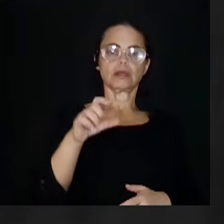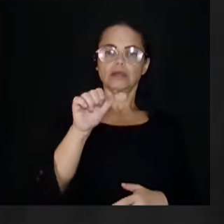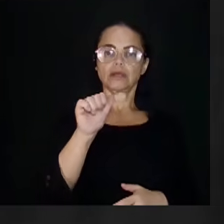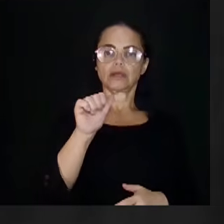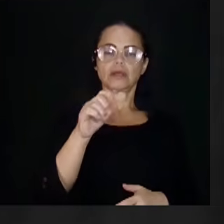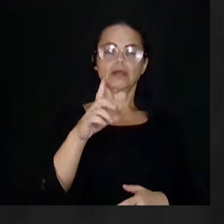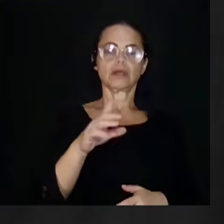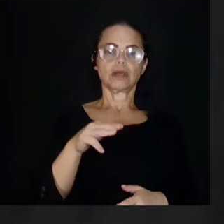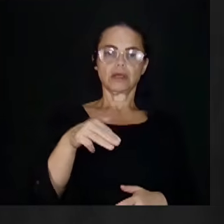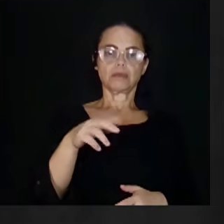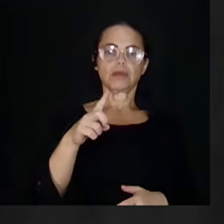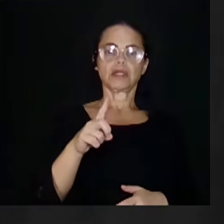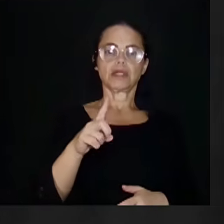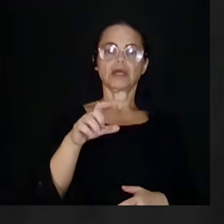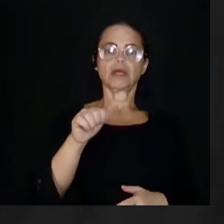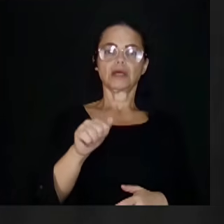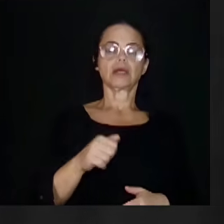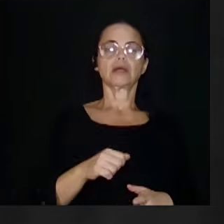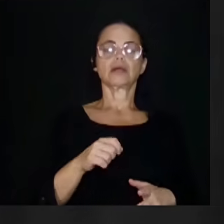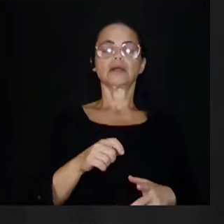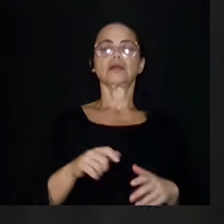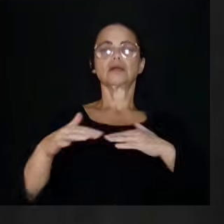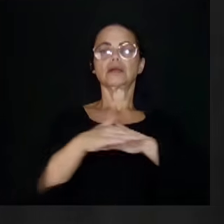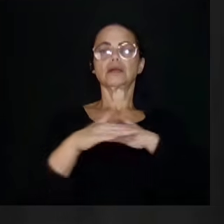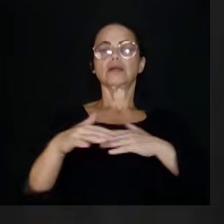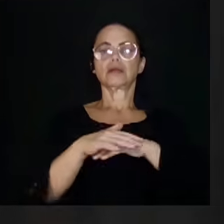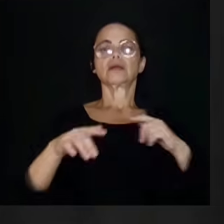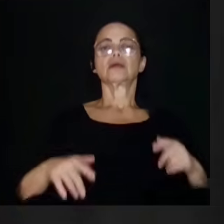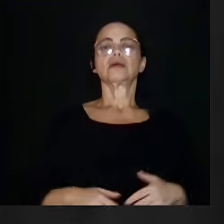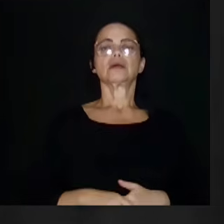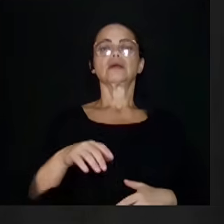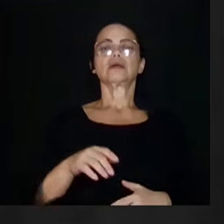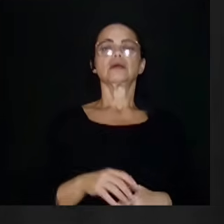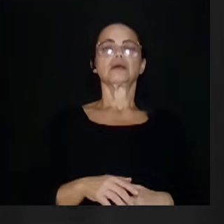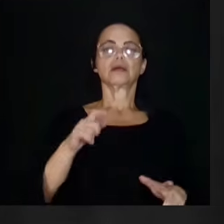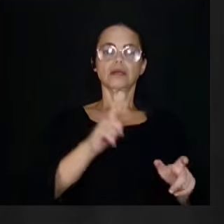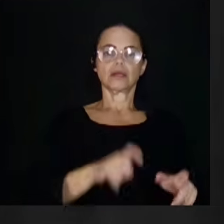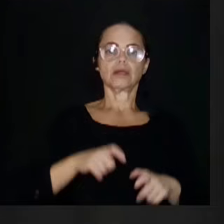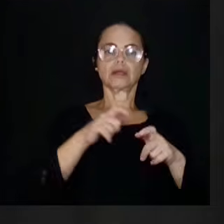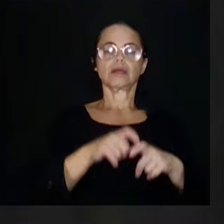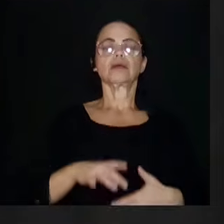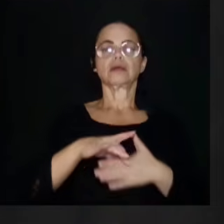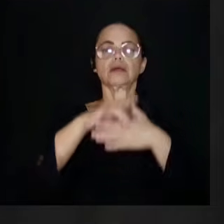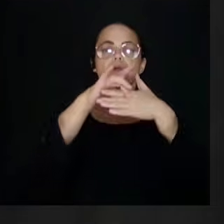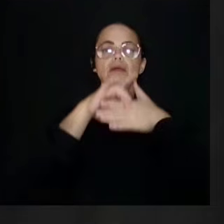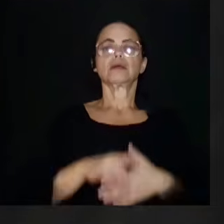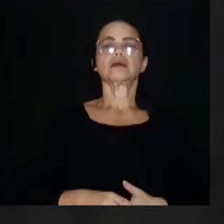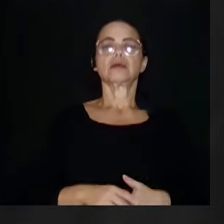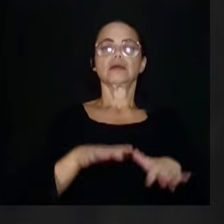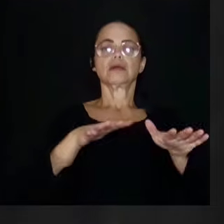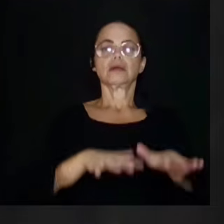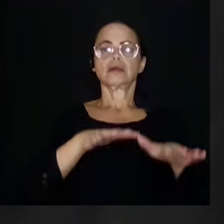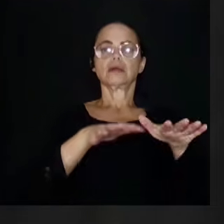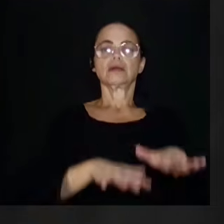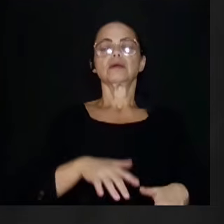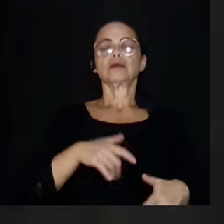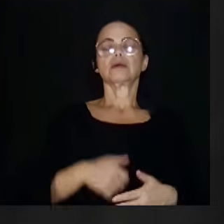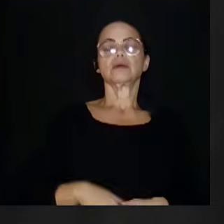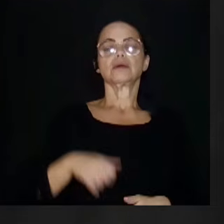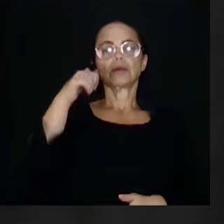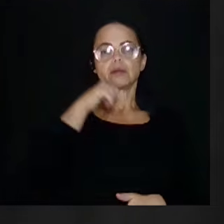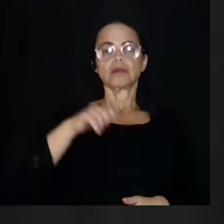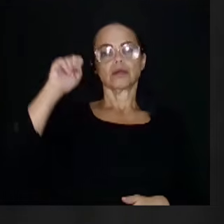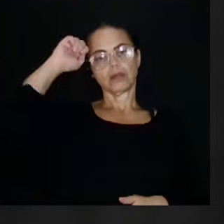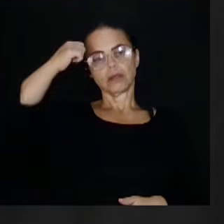Agrário. Minha mãe, Dona Oiace, ela foi uma das lideranças da primeira marcha de mulheres negras, então a gente